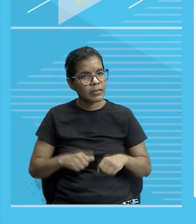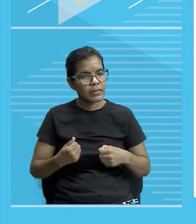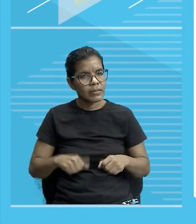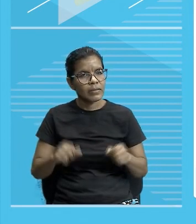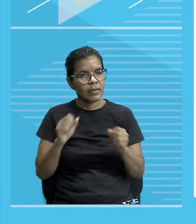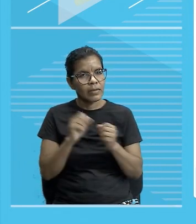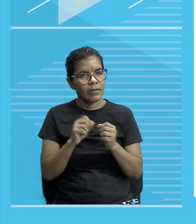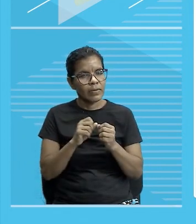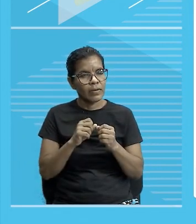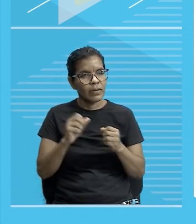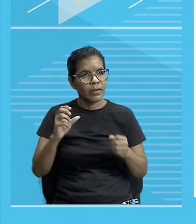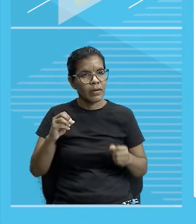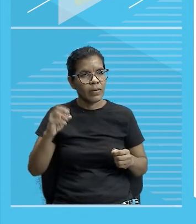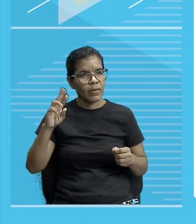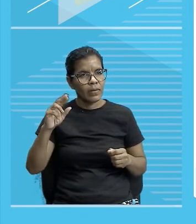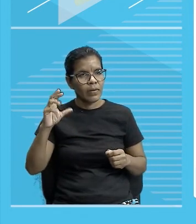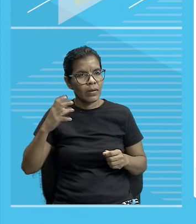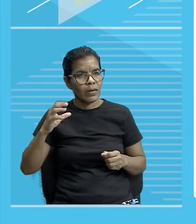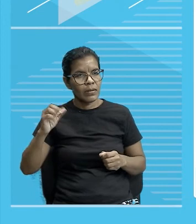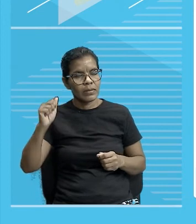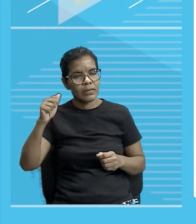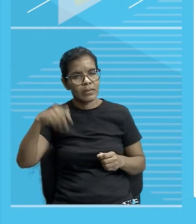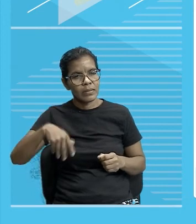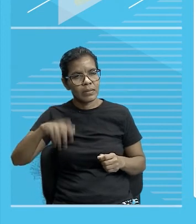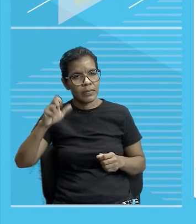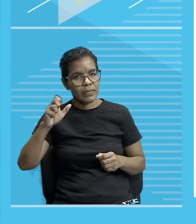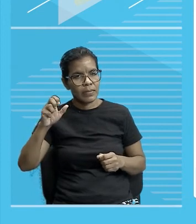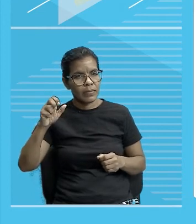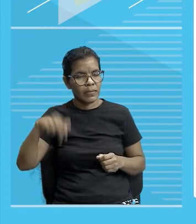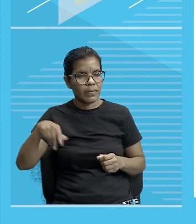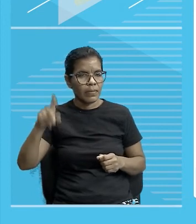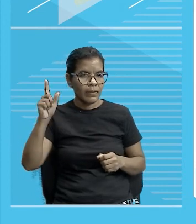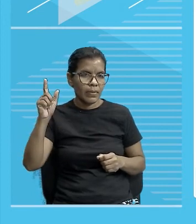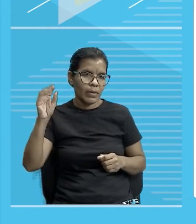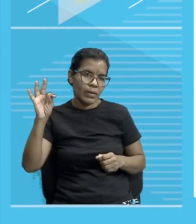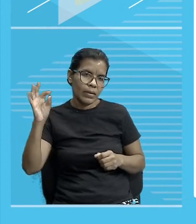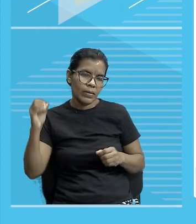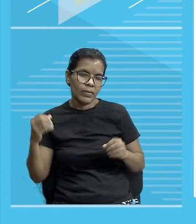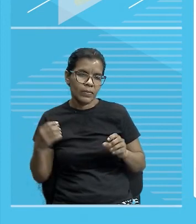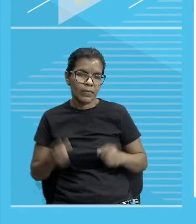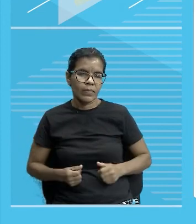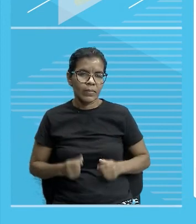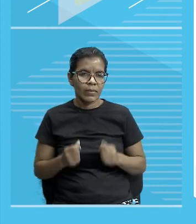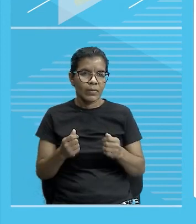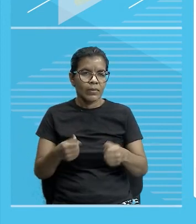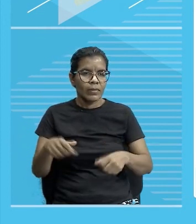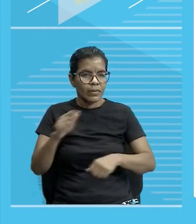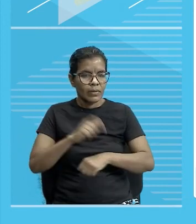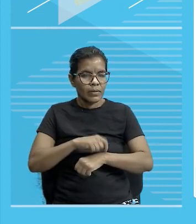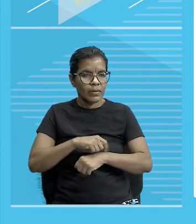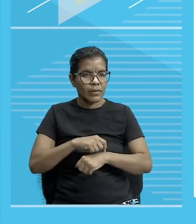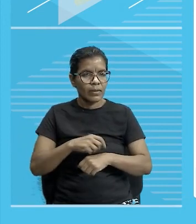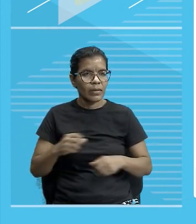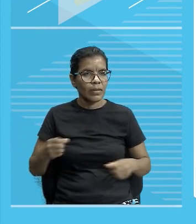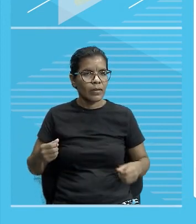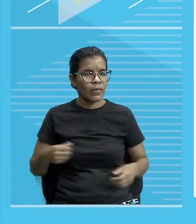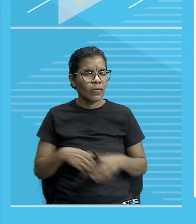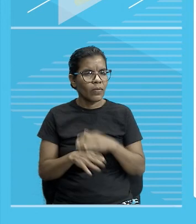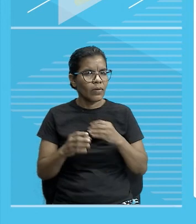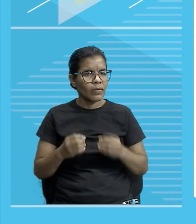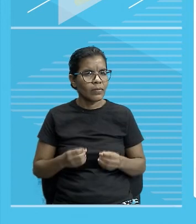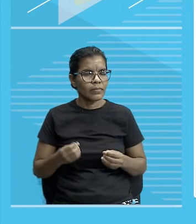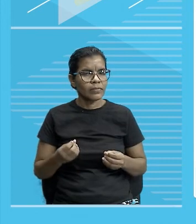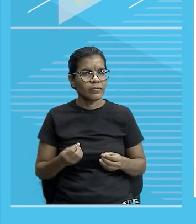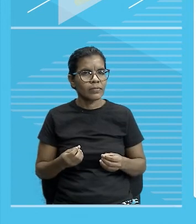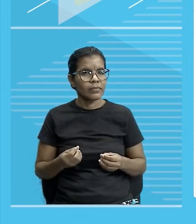ela tem que ver dinheiro período de tempo desse dinheiro quanto é que vai entrar se vai ter